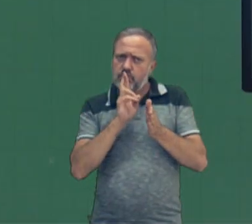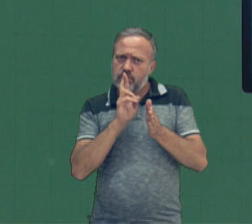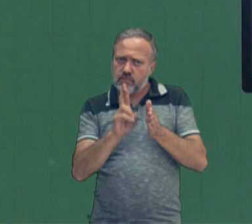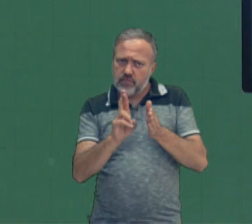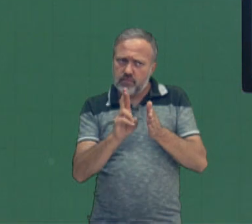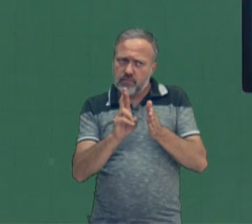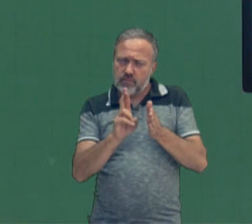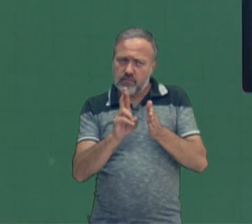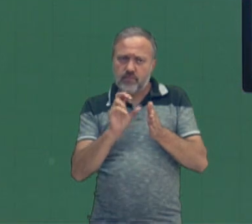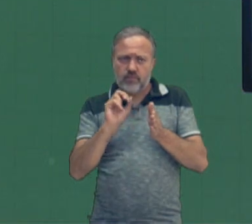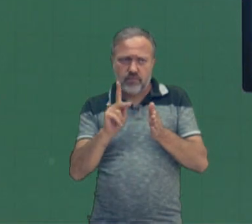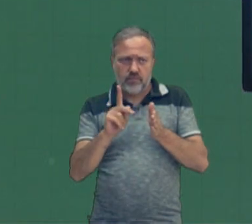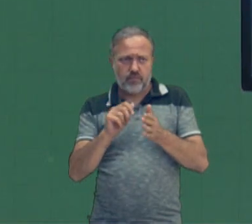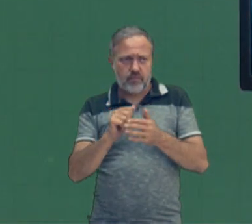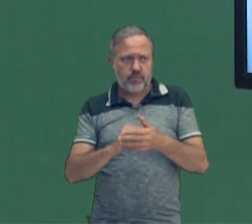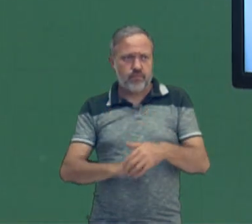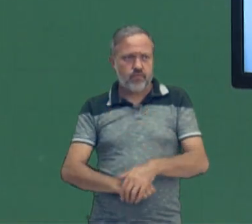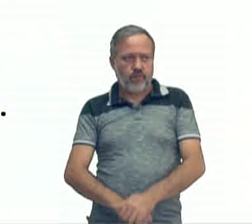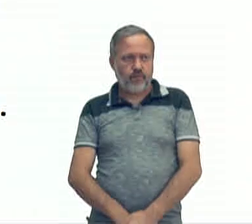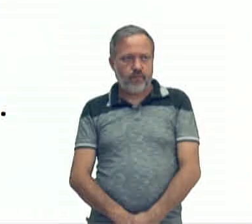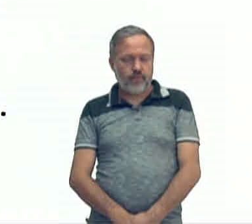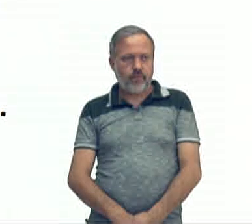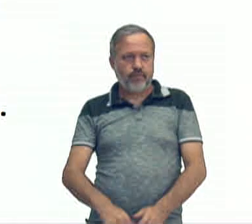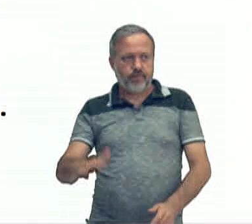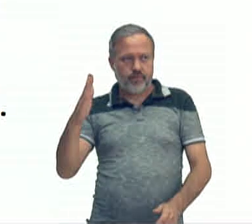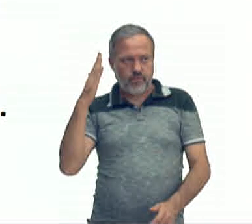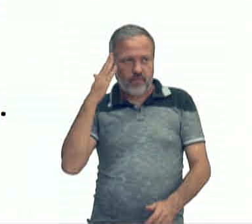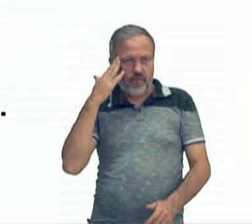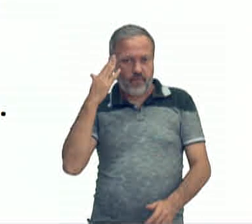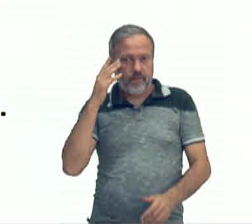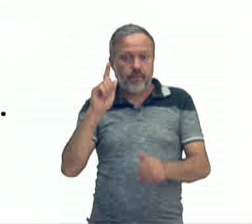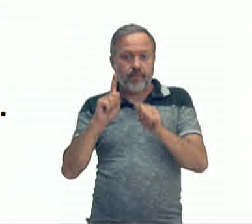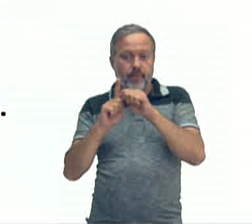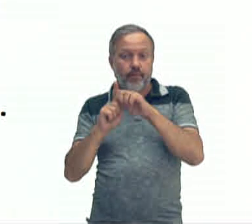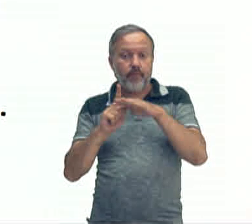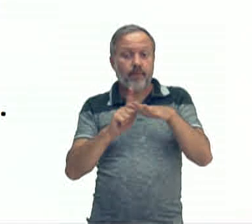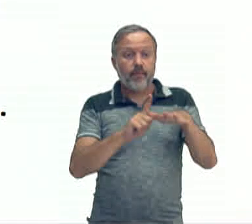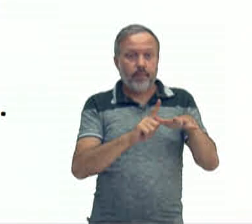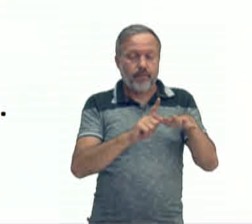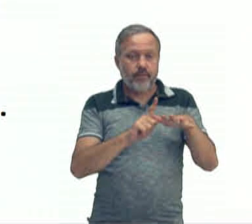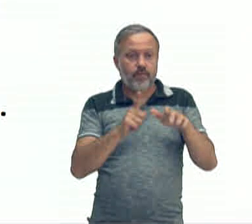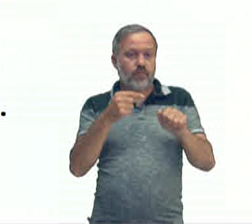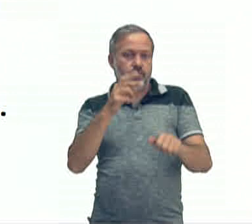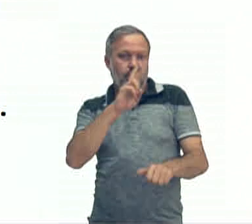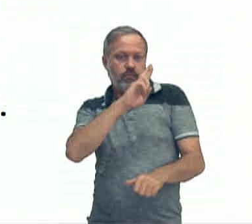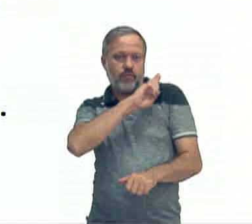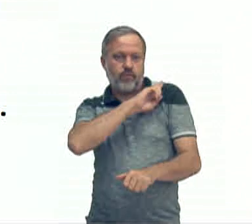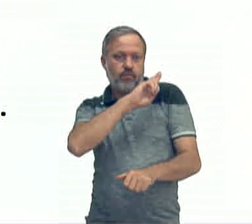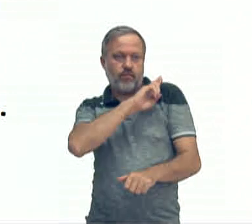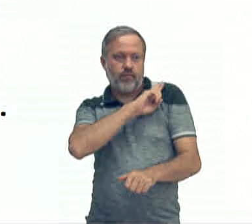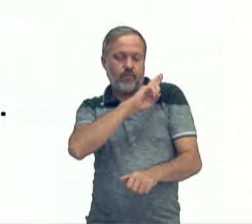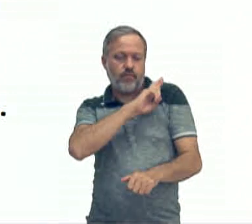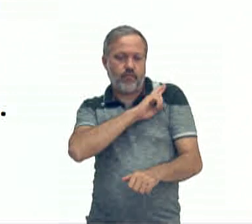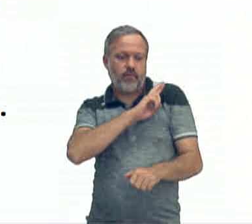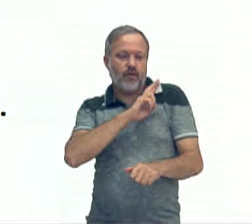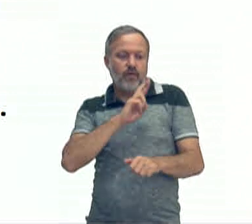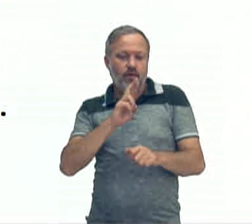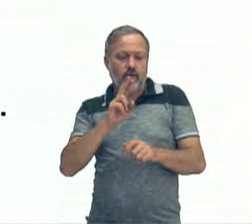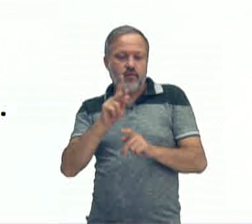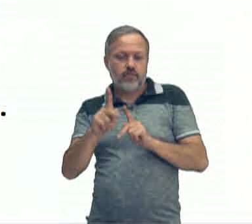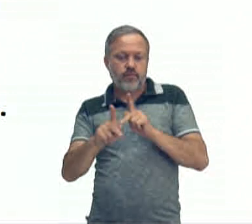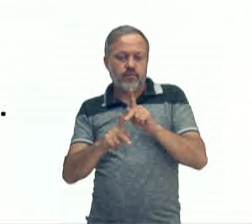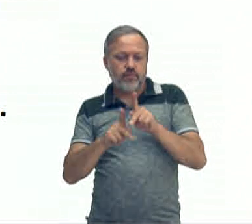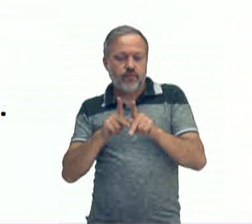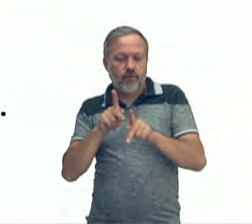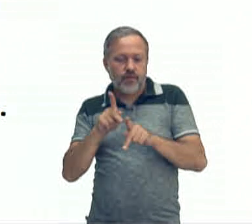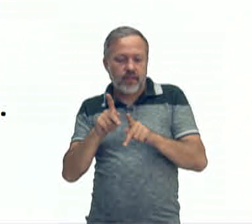com calma e tranquilo. Vamos dar uma lidinha. Sabe-se que a demografia é a grande responsável pelo processo de formação e